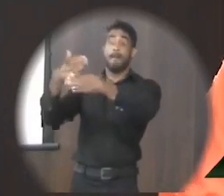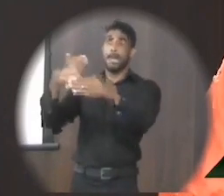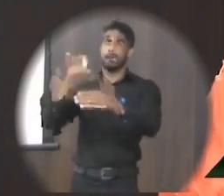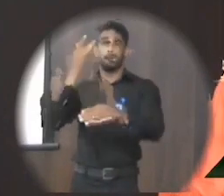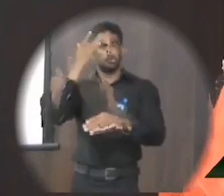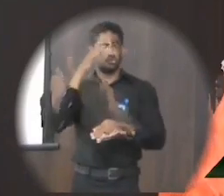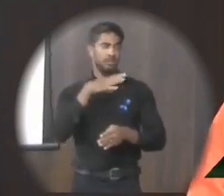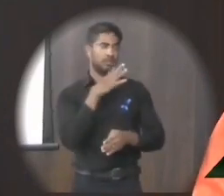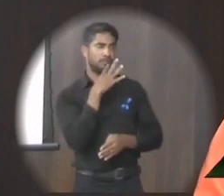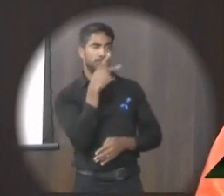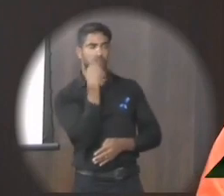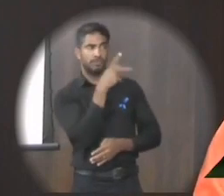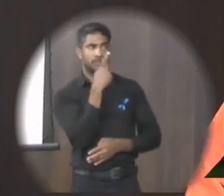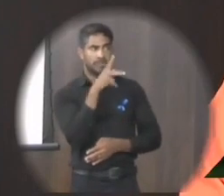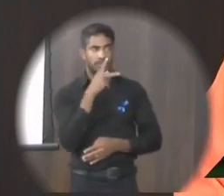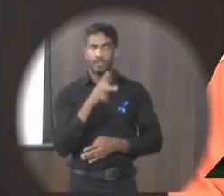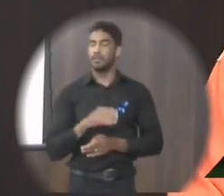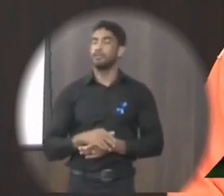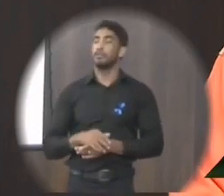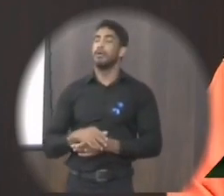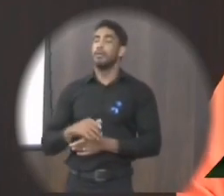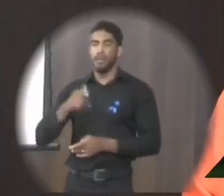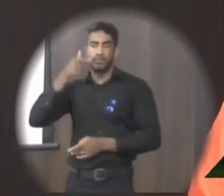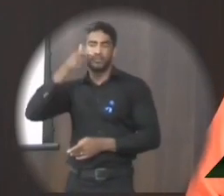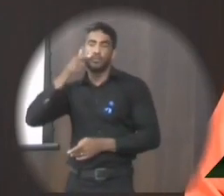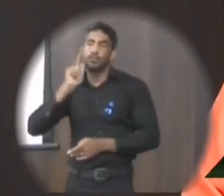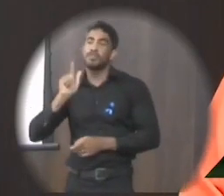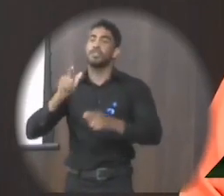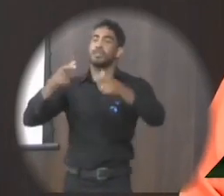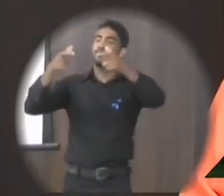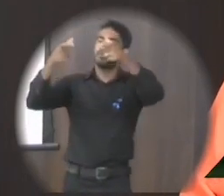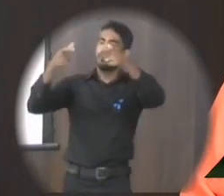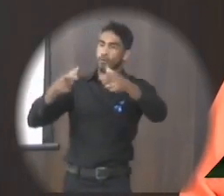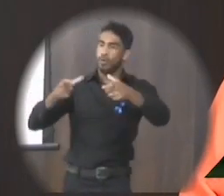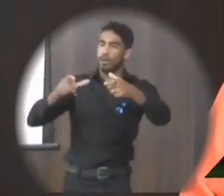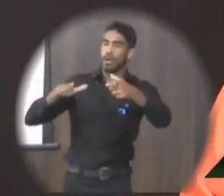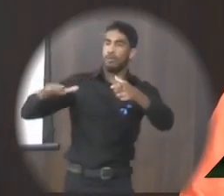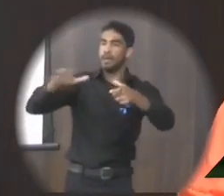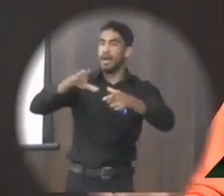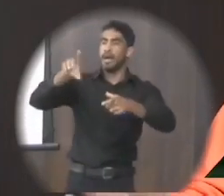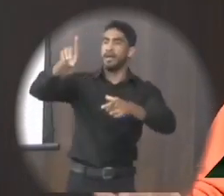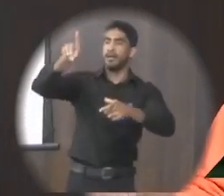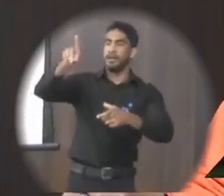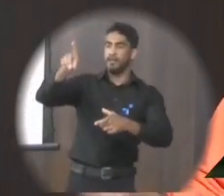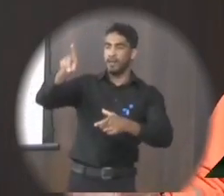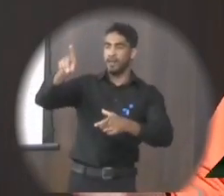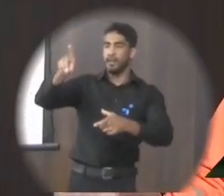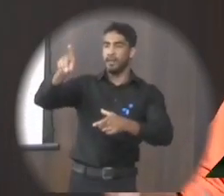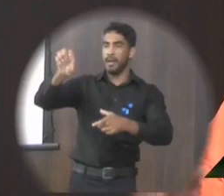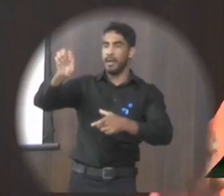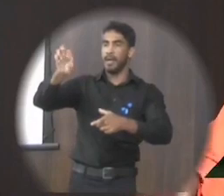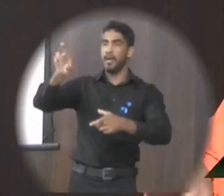conhecimento da população, mas nós conseguimos um local na área do DR, ali onde era